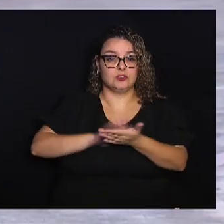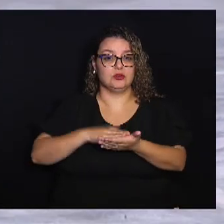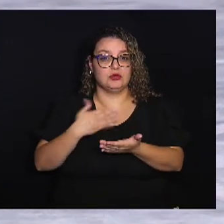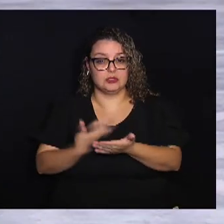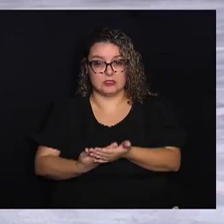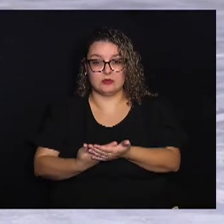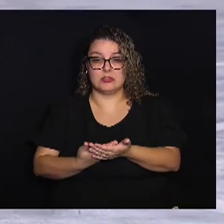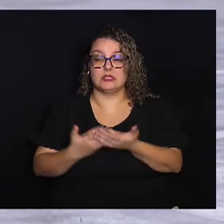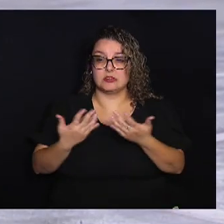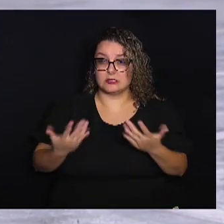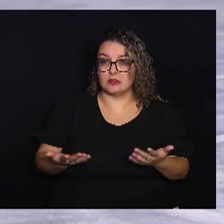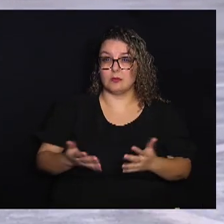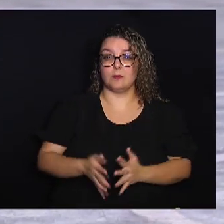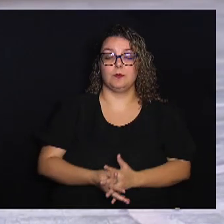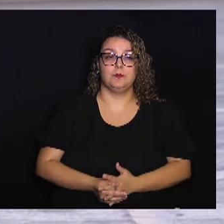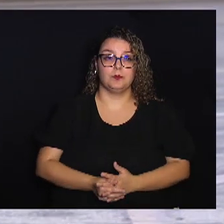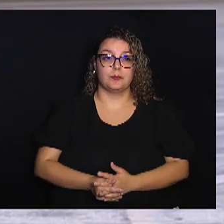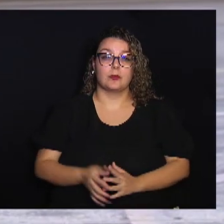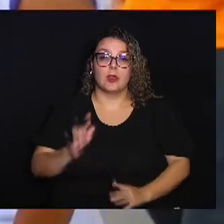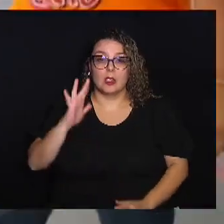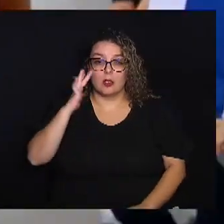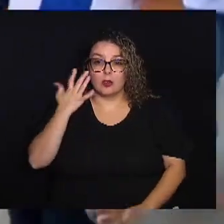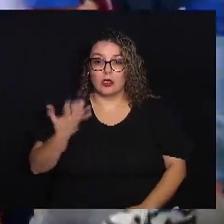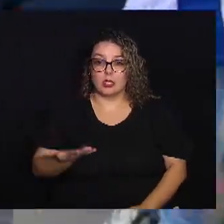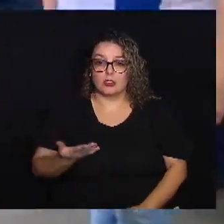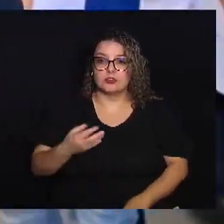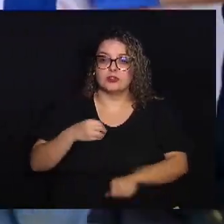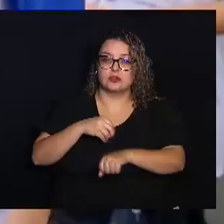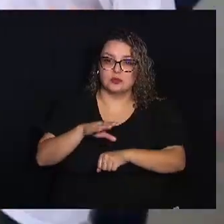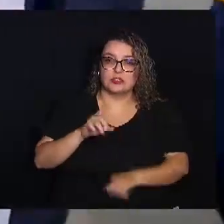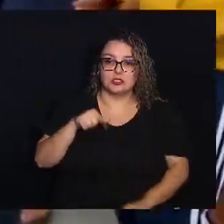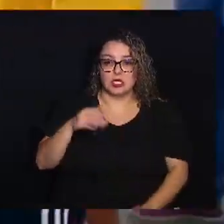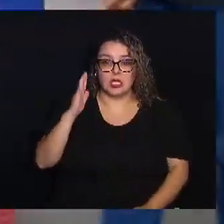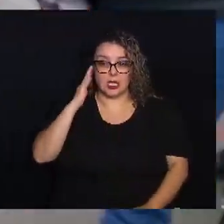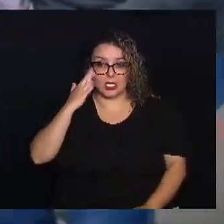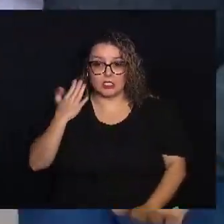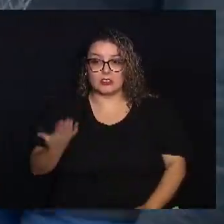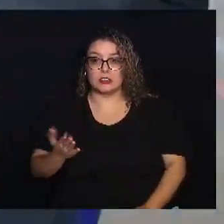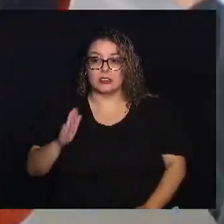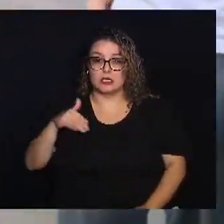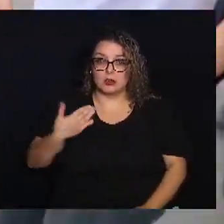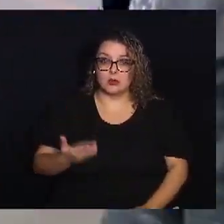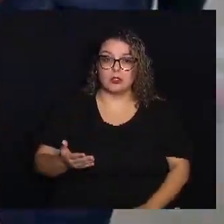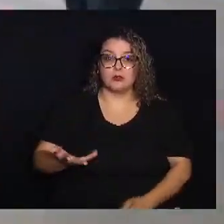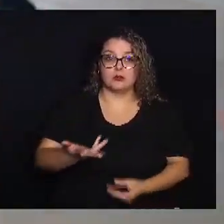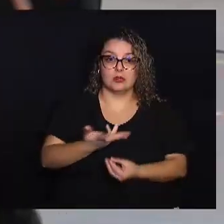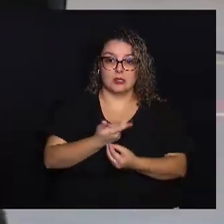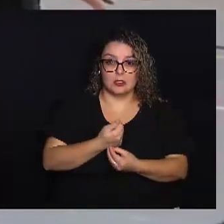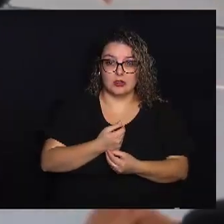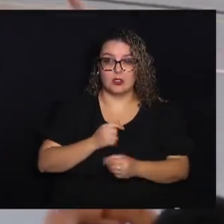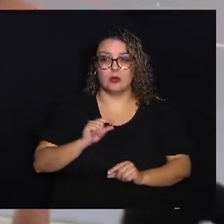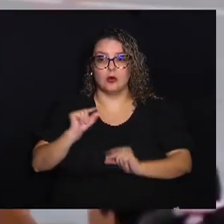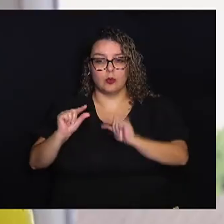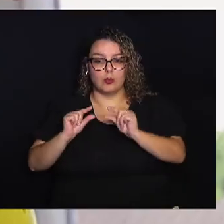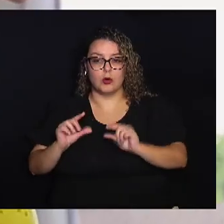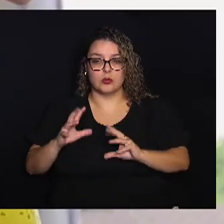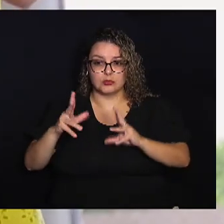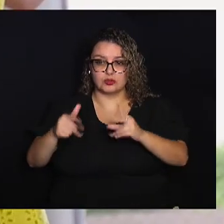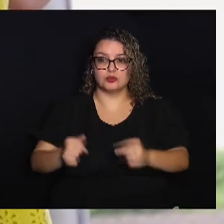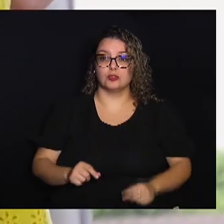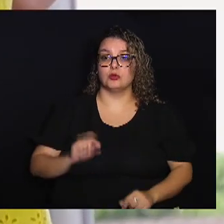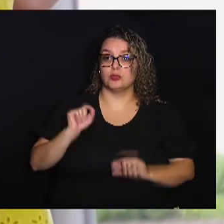interpretação. Eu acho que uma dica é entender isso, que quando você é artista, você é um pouco de tudo. Então, que você